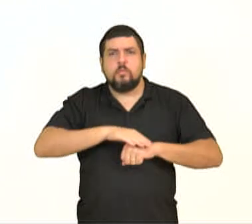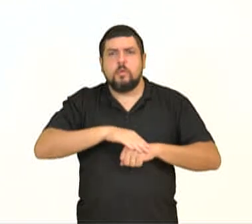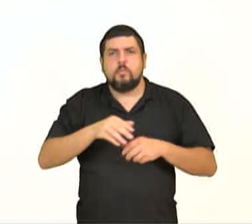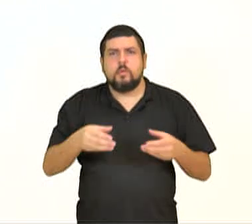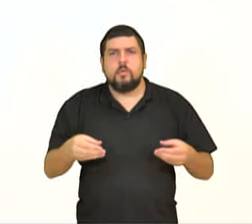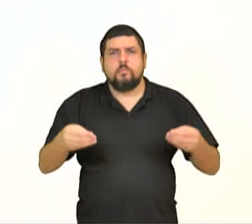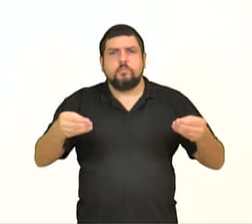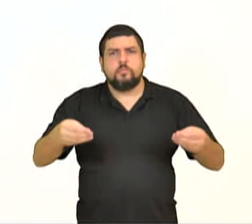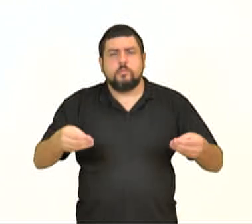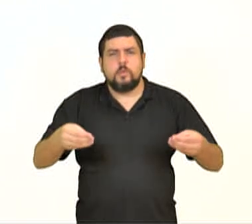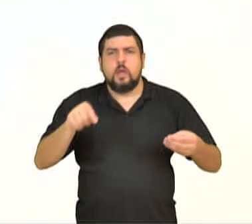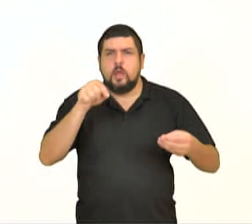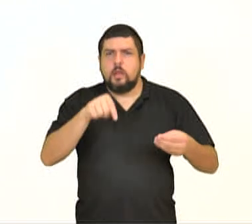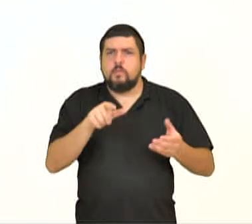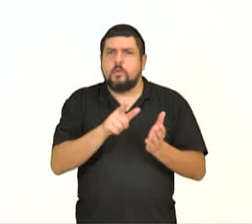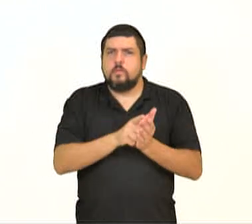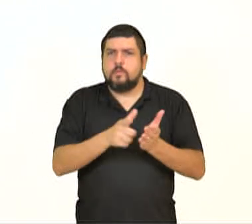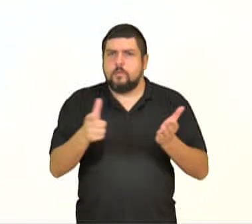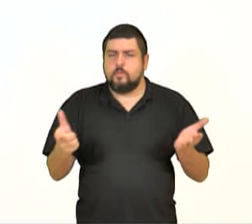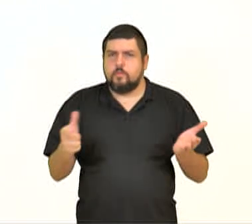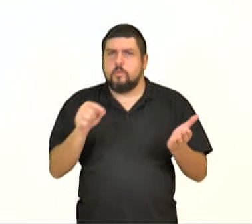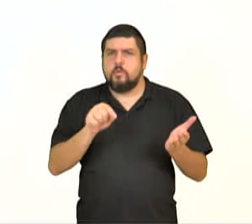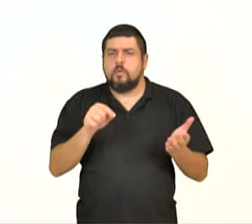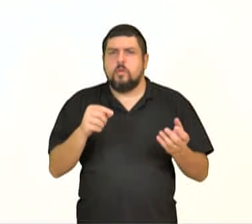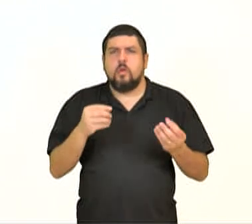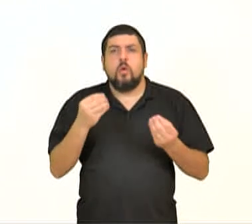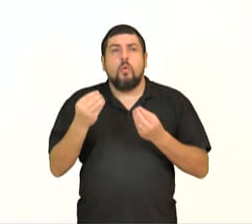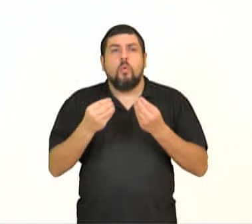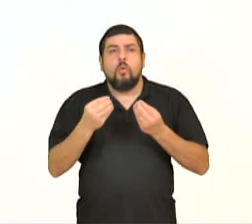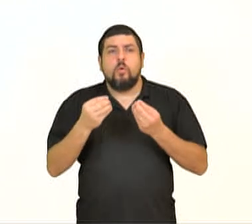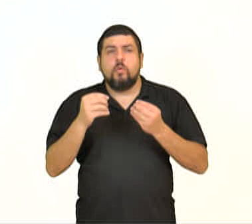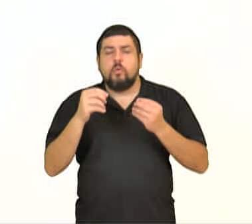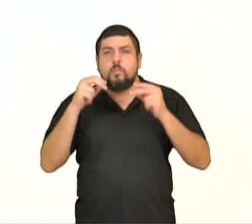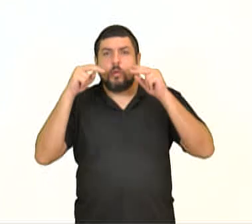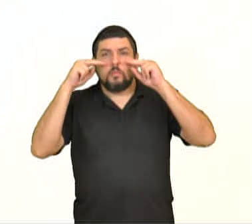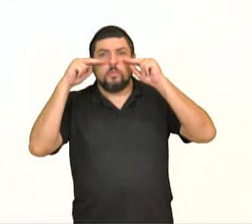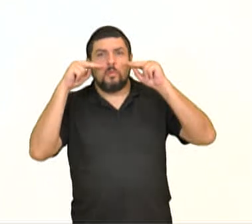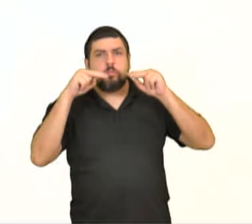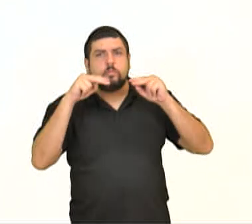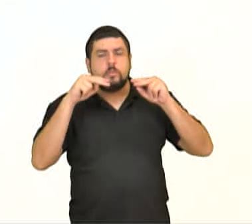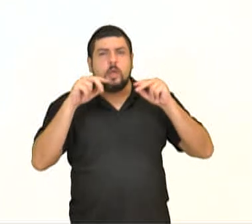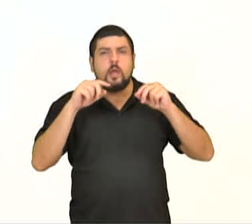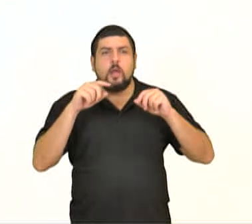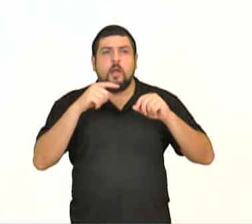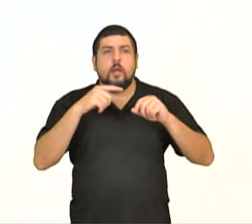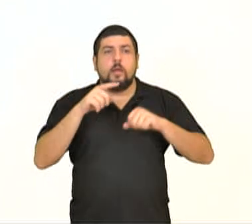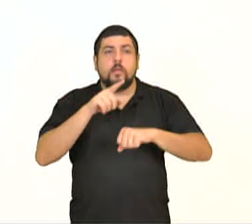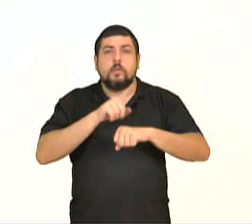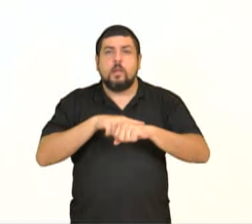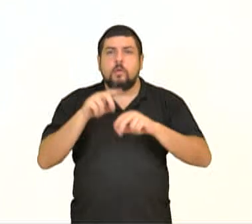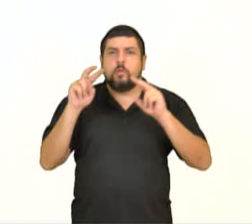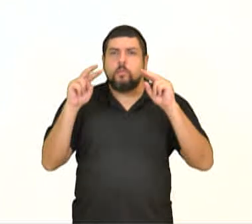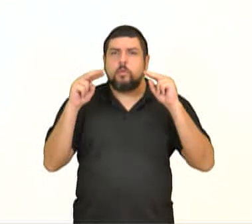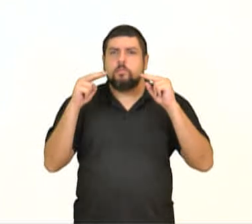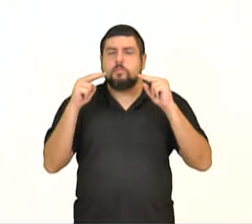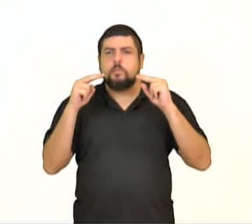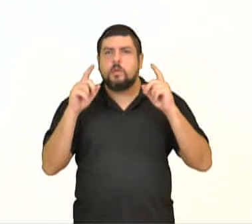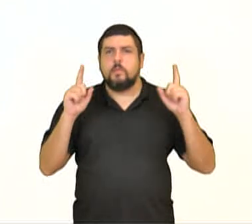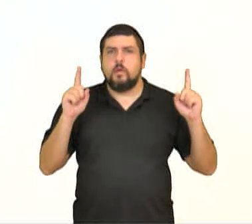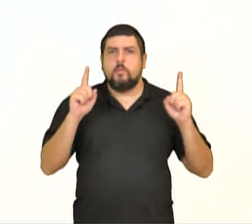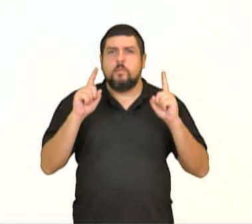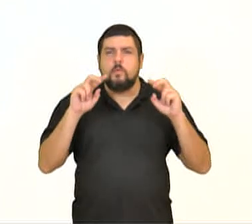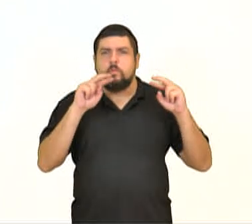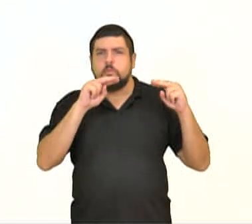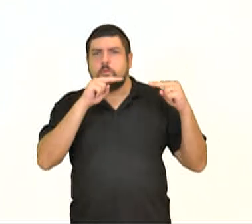um jornal, de que forma que ela direciona o olhar para um deles, no momento em que eles se aproximam para também